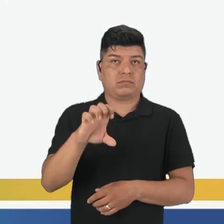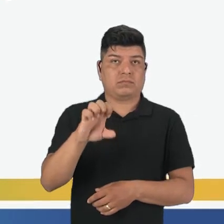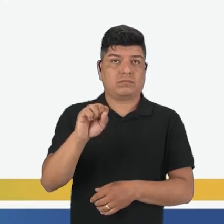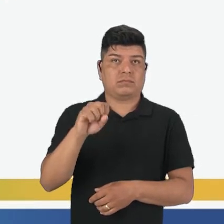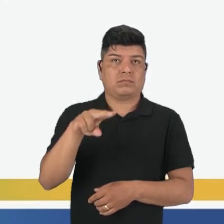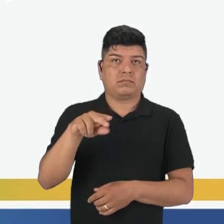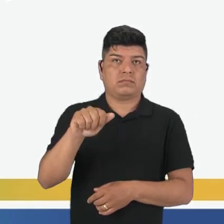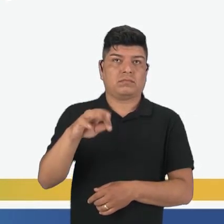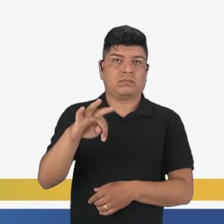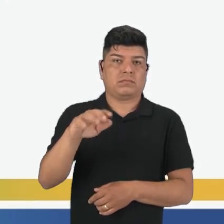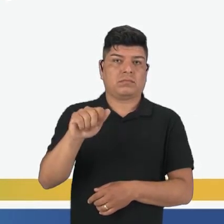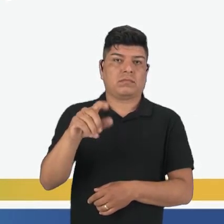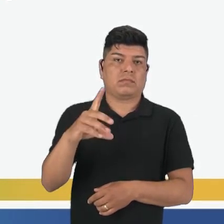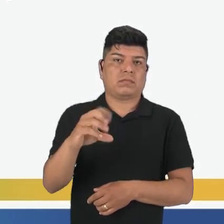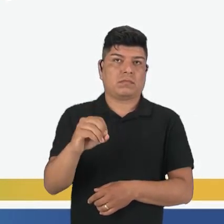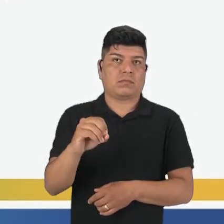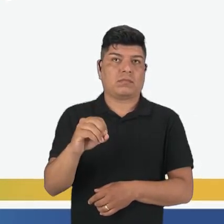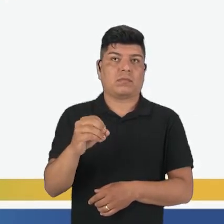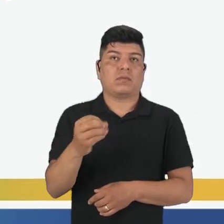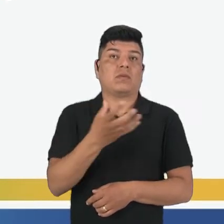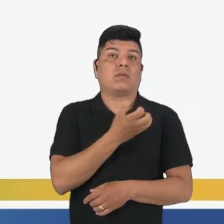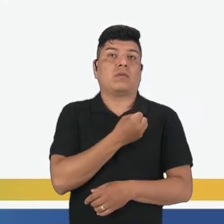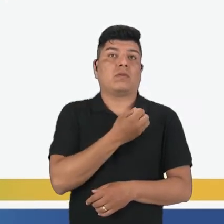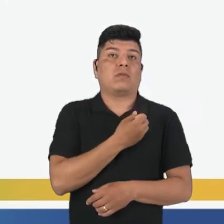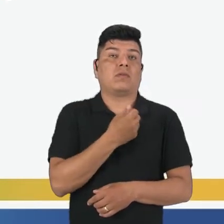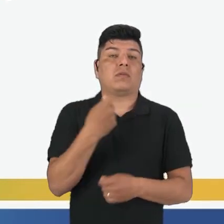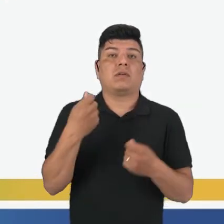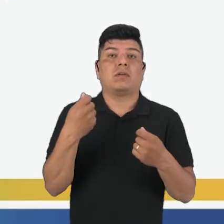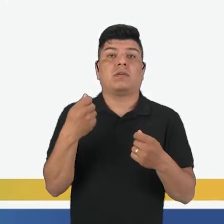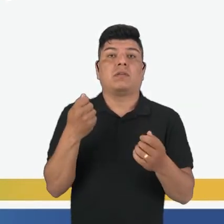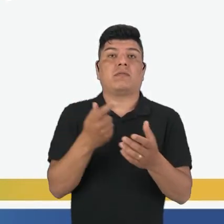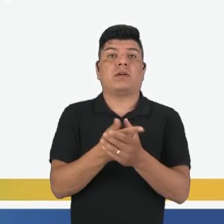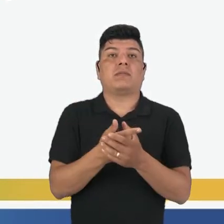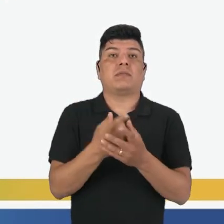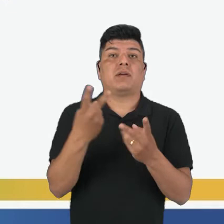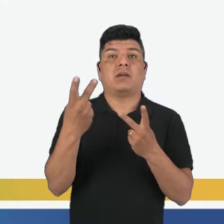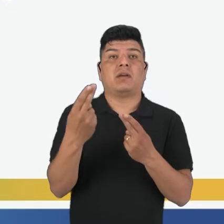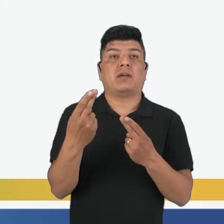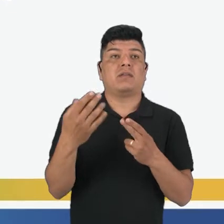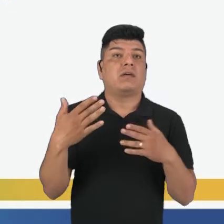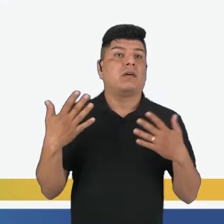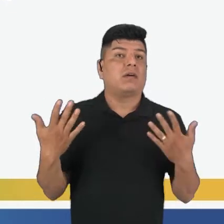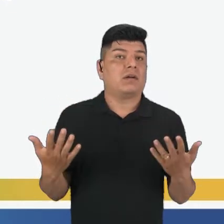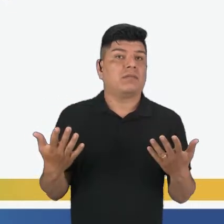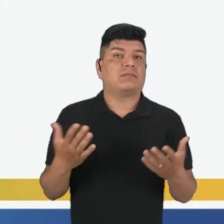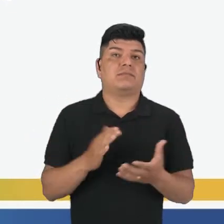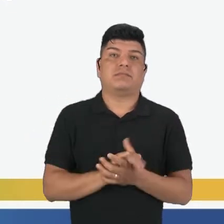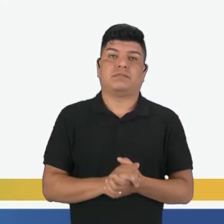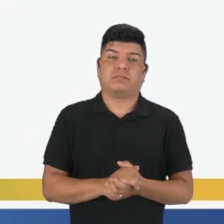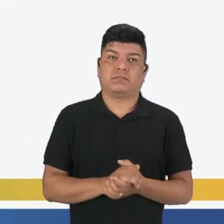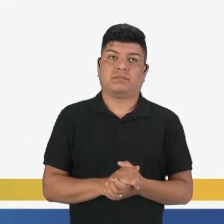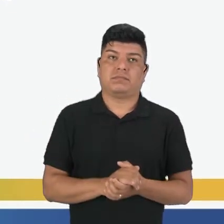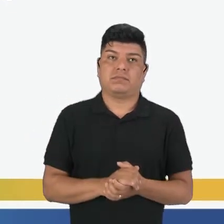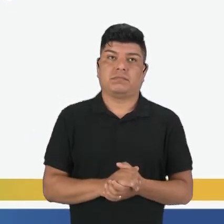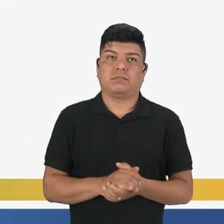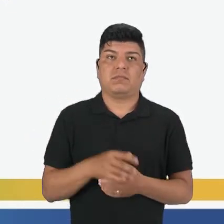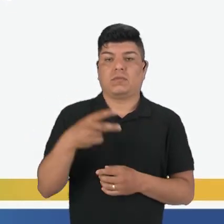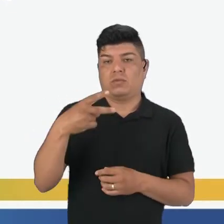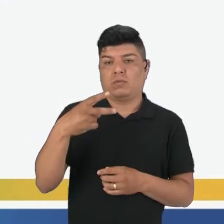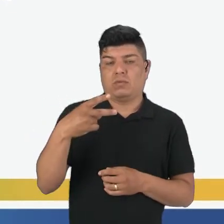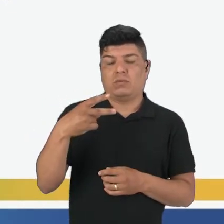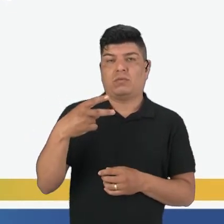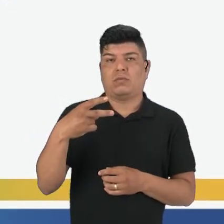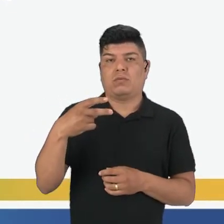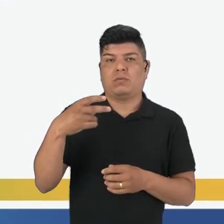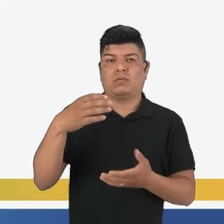2. O número de embalagem que Marcela vai comprar é igual a 2